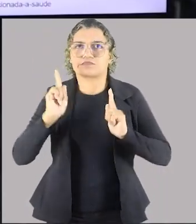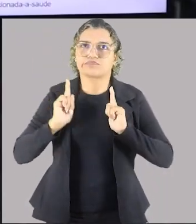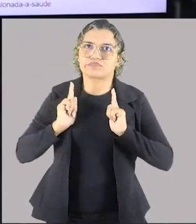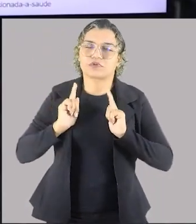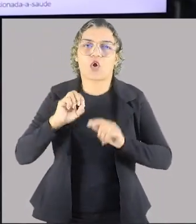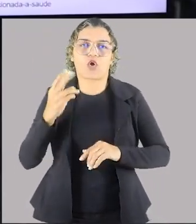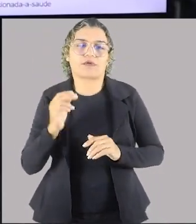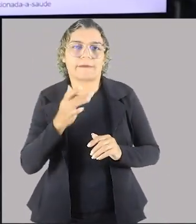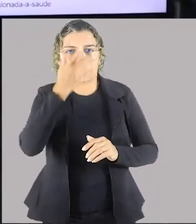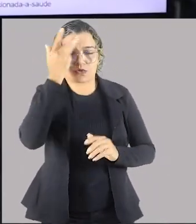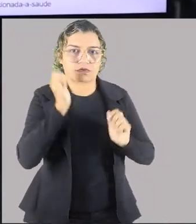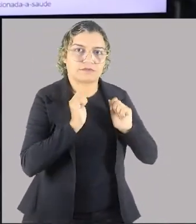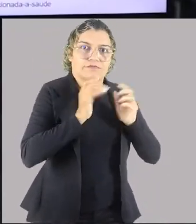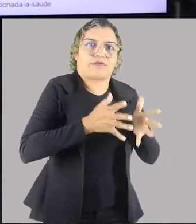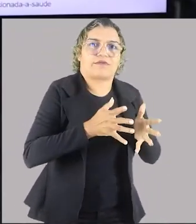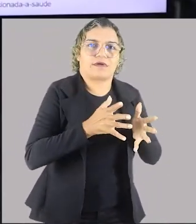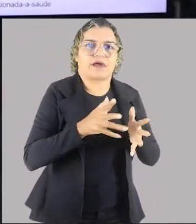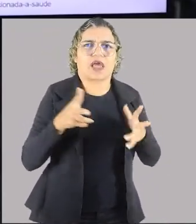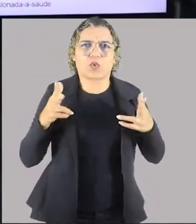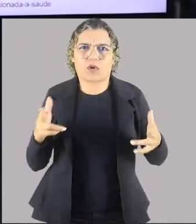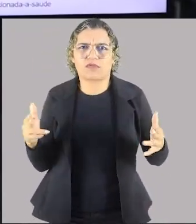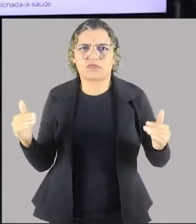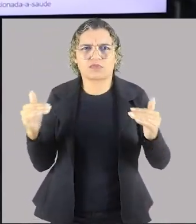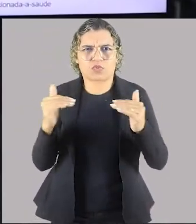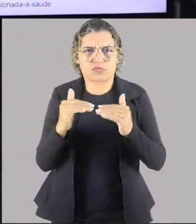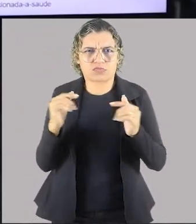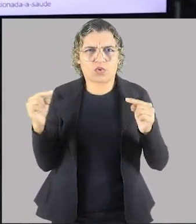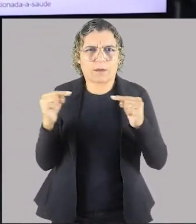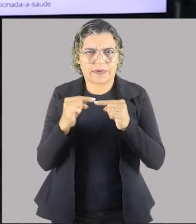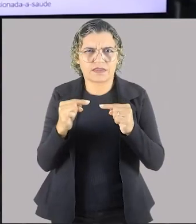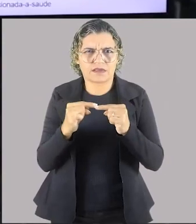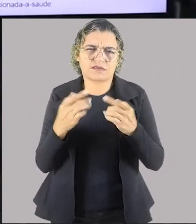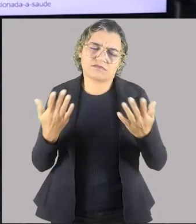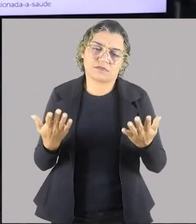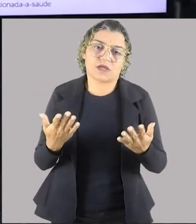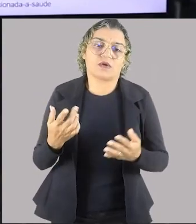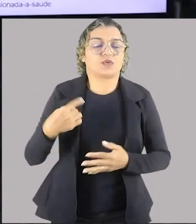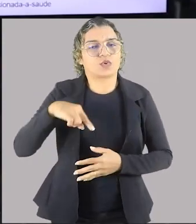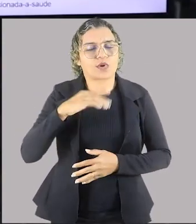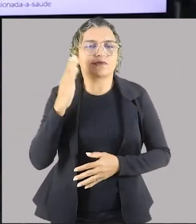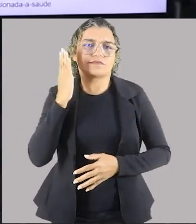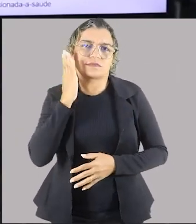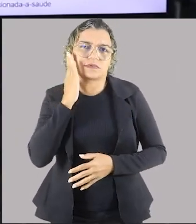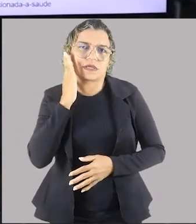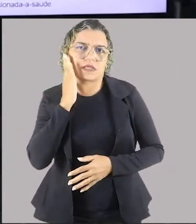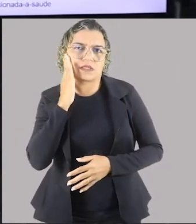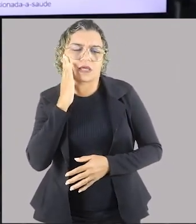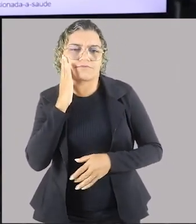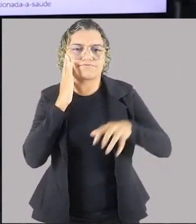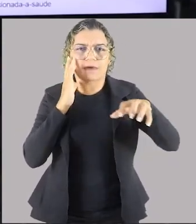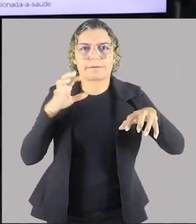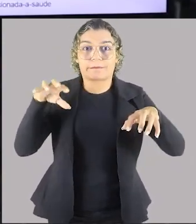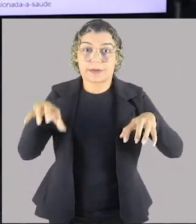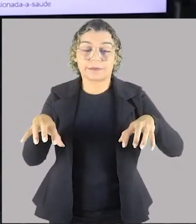ativo é a mesma coisa. Então a gente vai entender um pouco